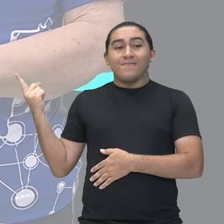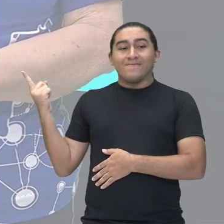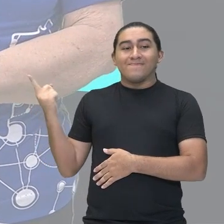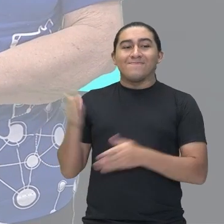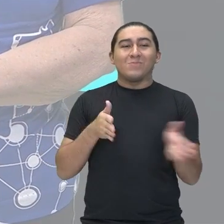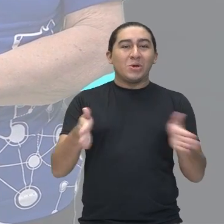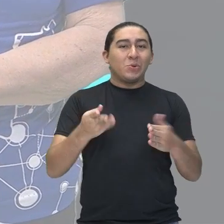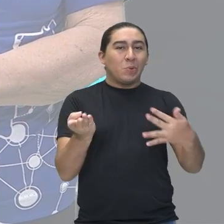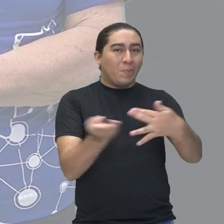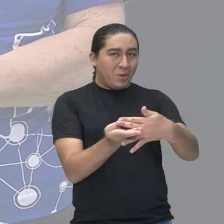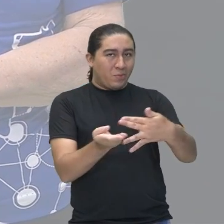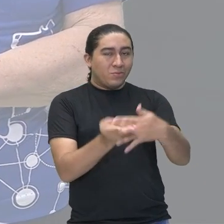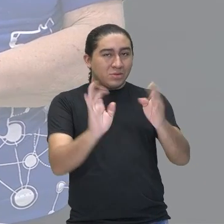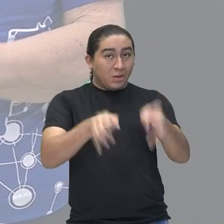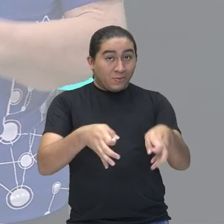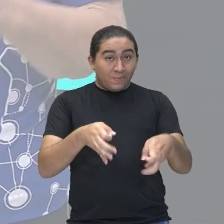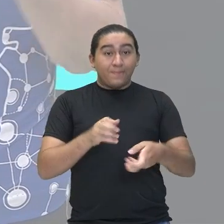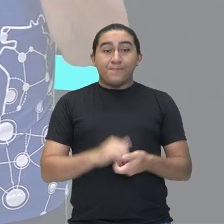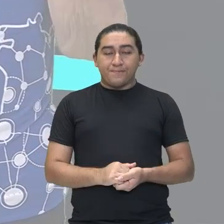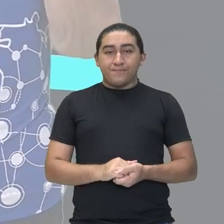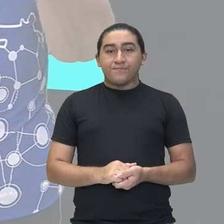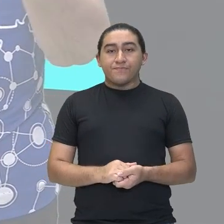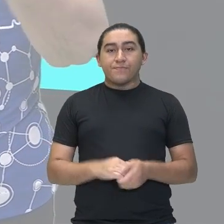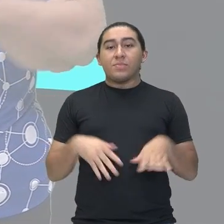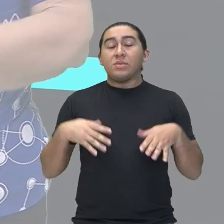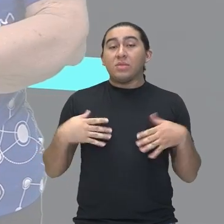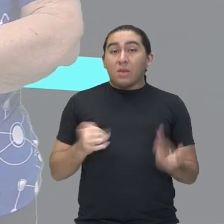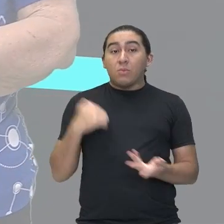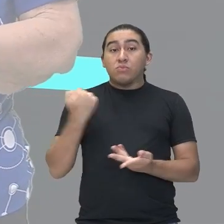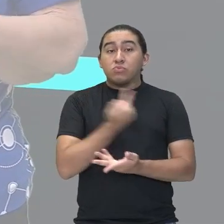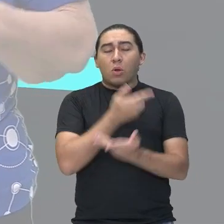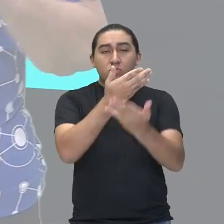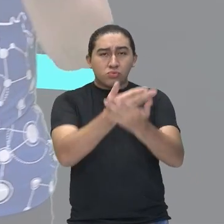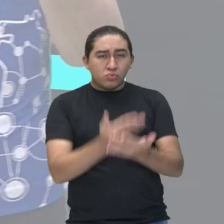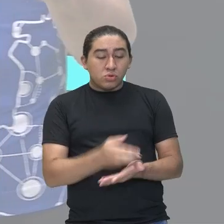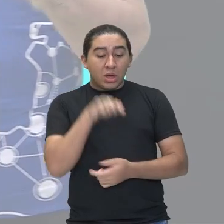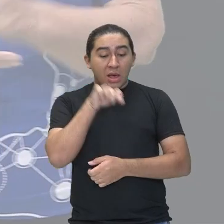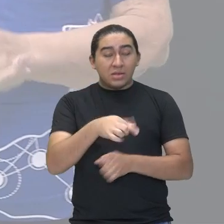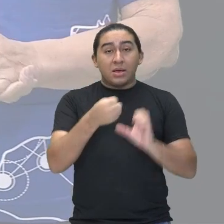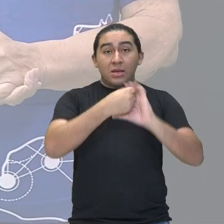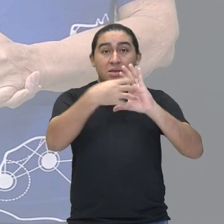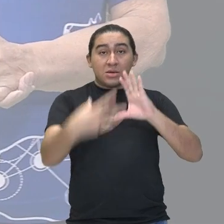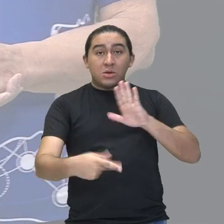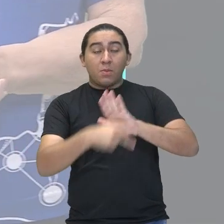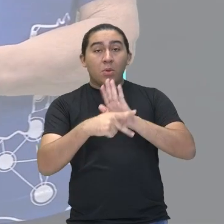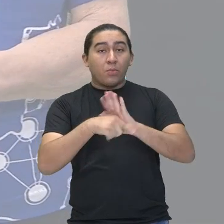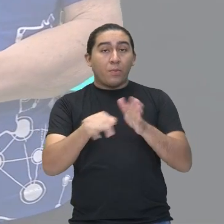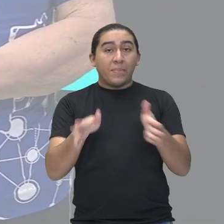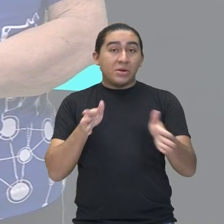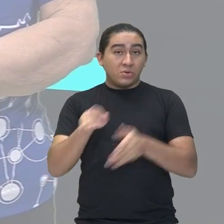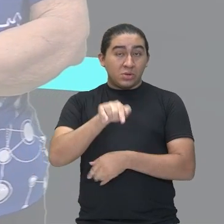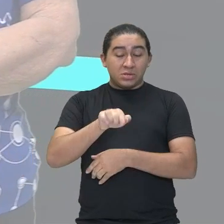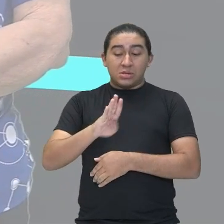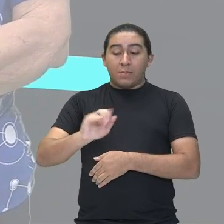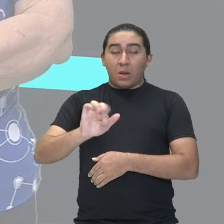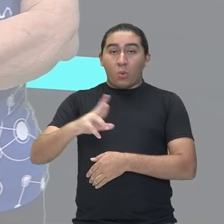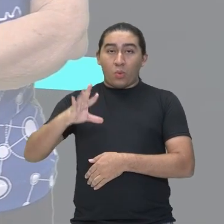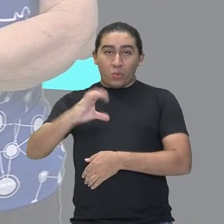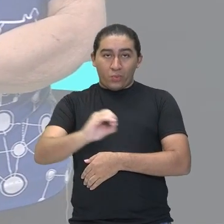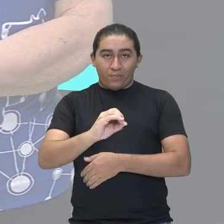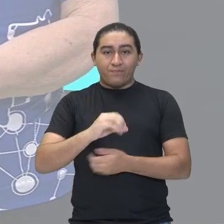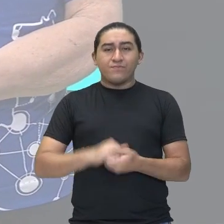período barroco, ok? Então, vamos trabalhar então as características do período barroco.